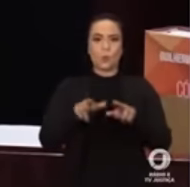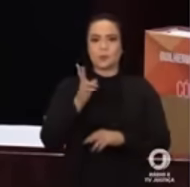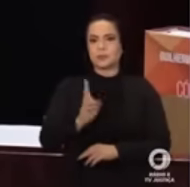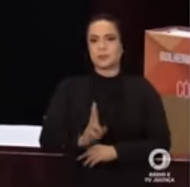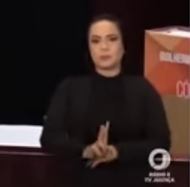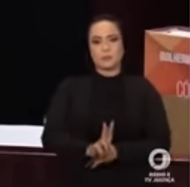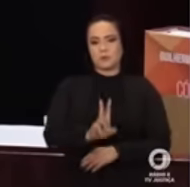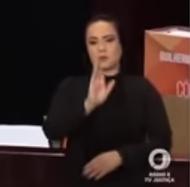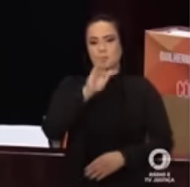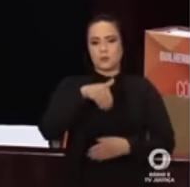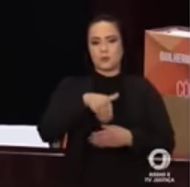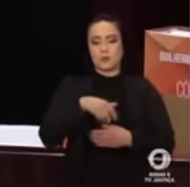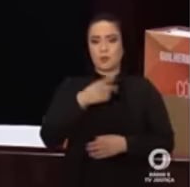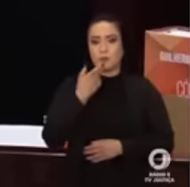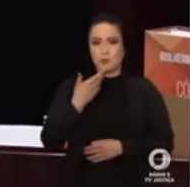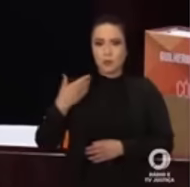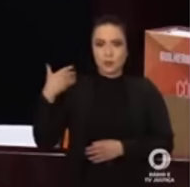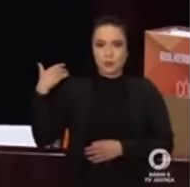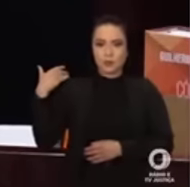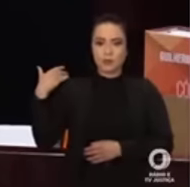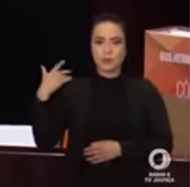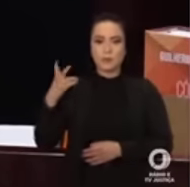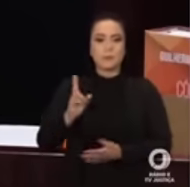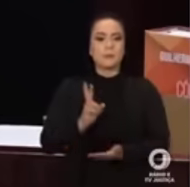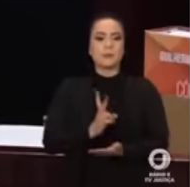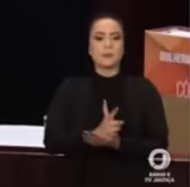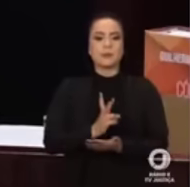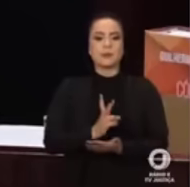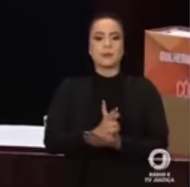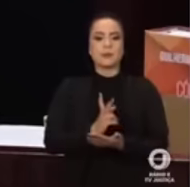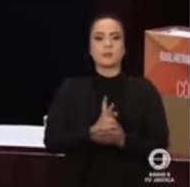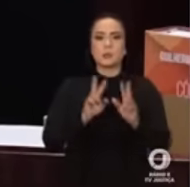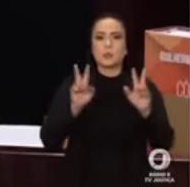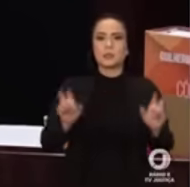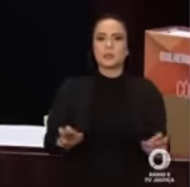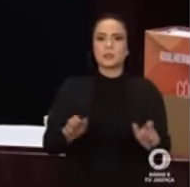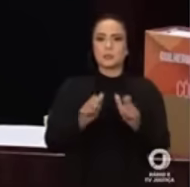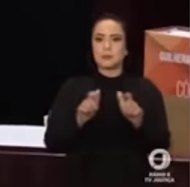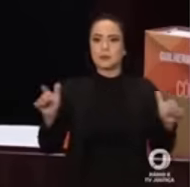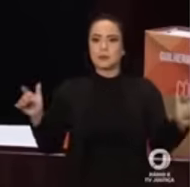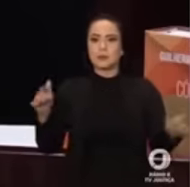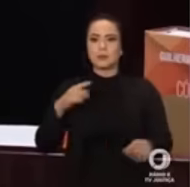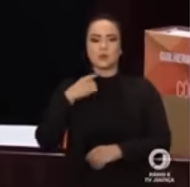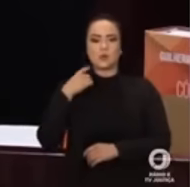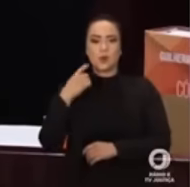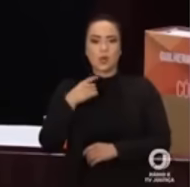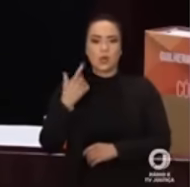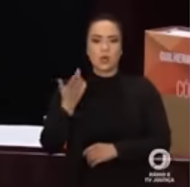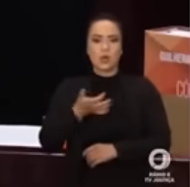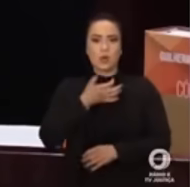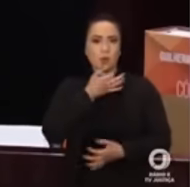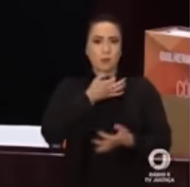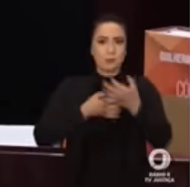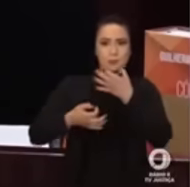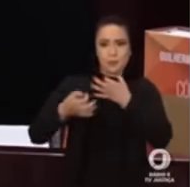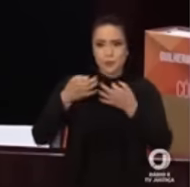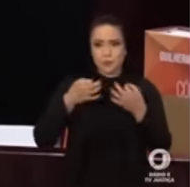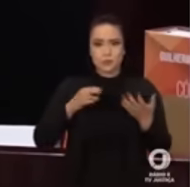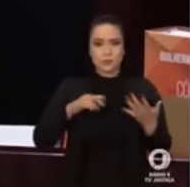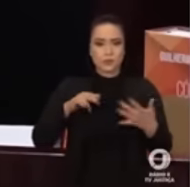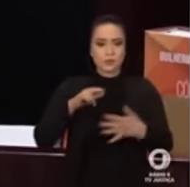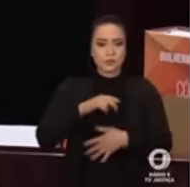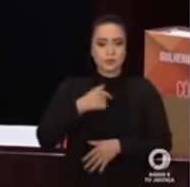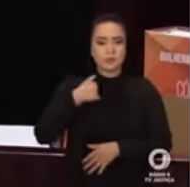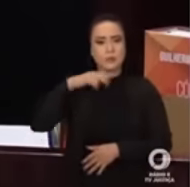votei, como disse, mesmo com grandes temas dos advogados, com grandes argumentos. Me lembro